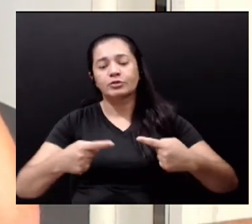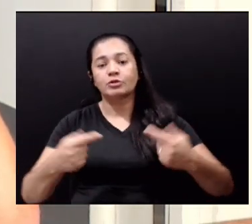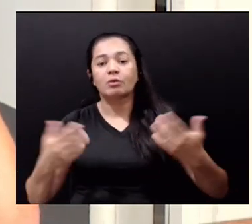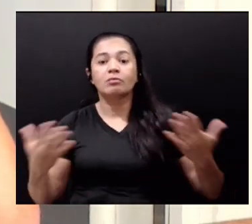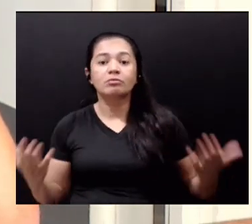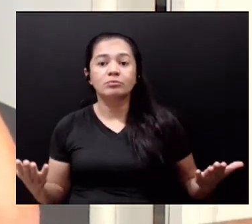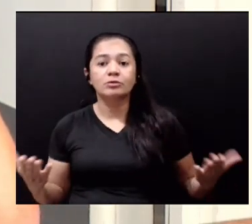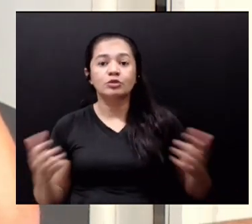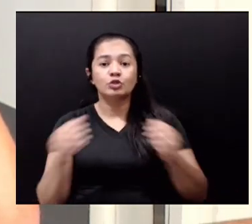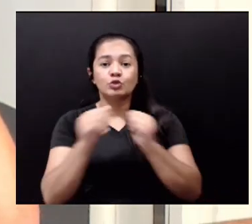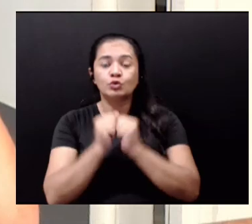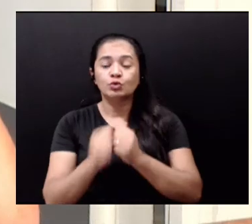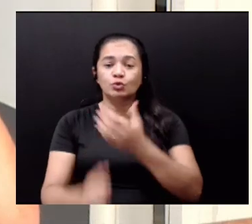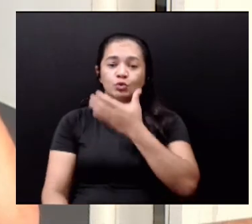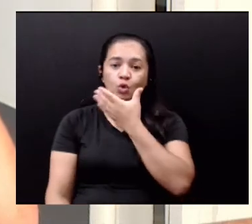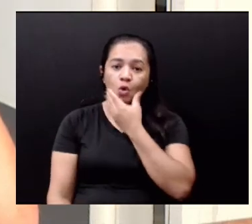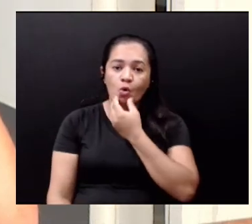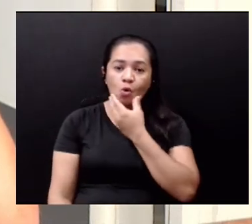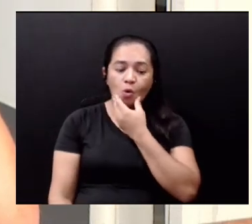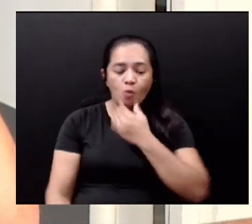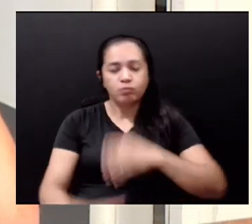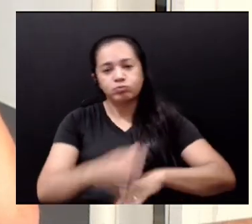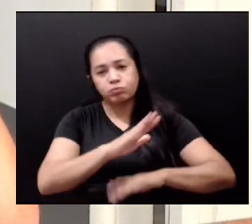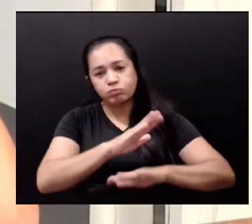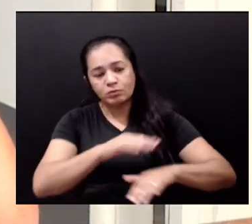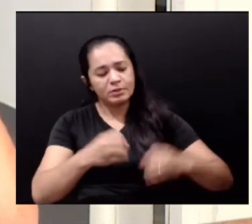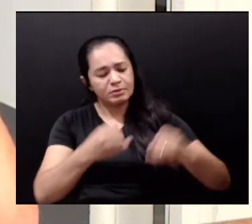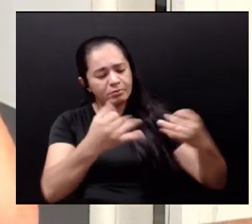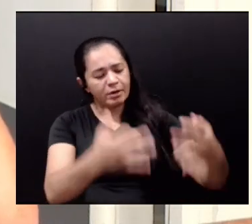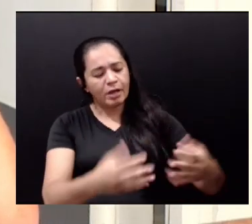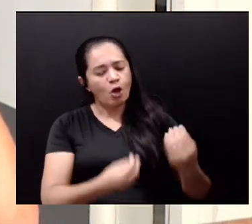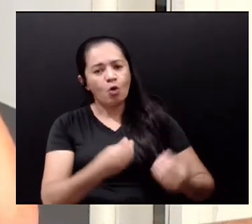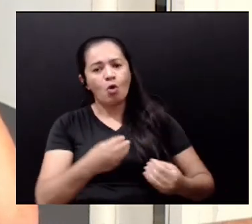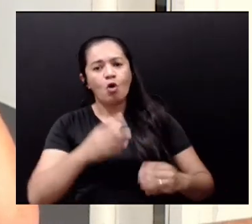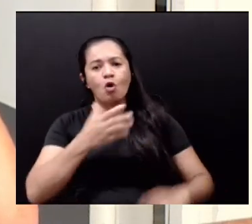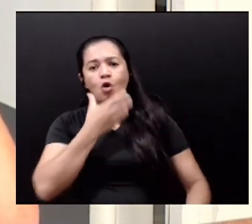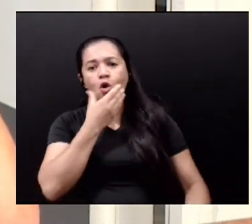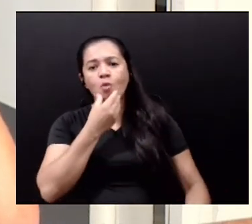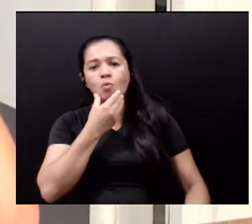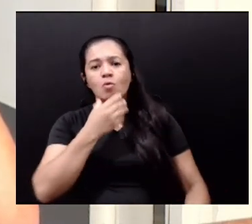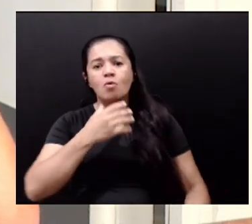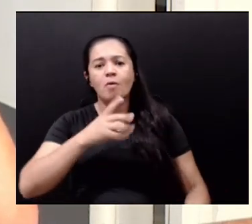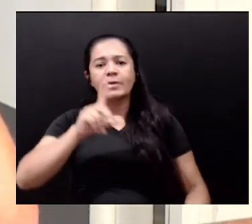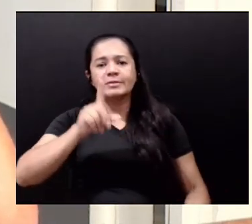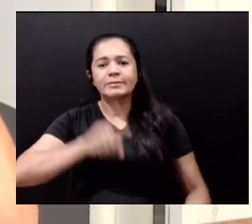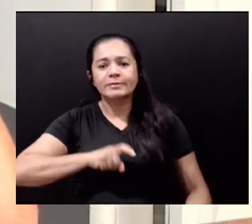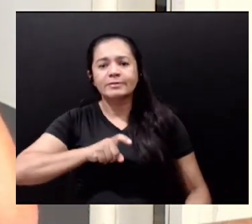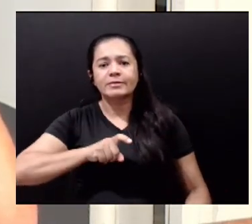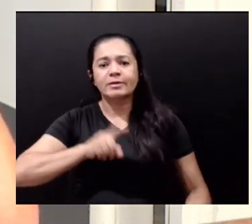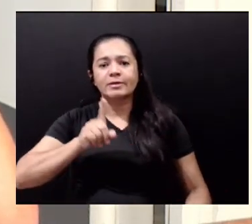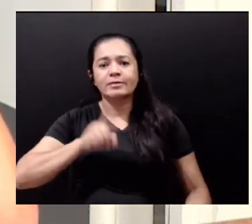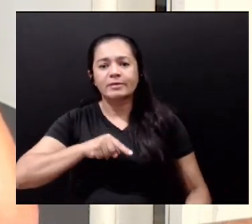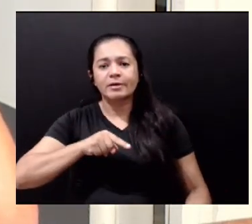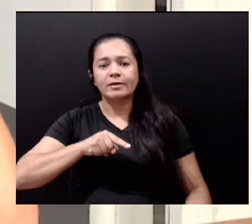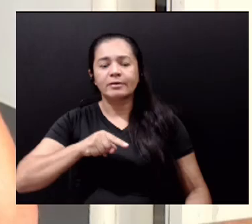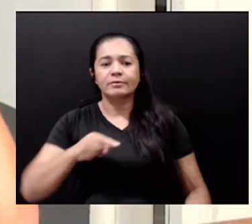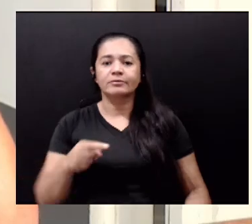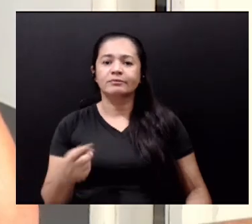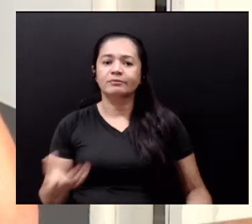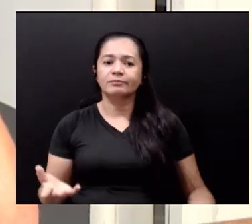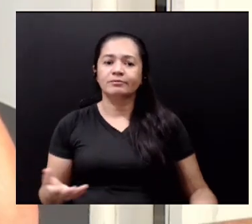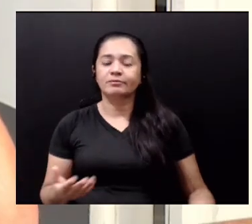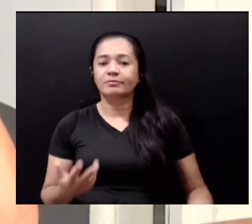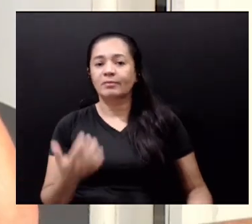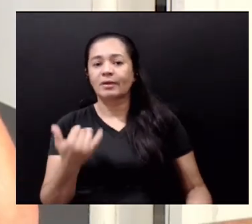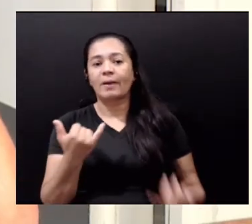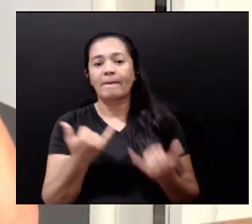sobre o que é ser homem. Essa semana mesmo eu fiz uma dinâmica com os adolescentes, e parece que as coisas não mudam.